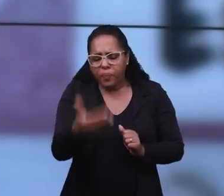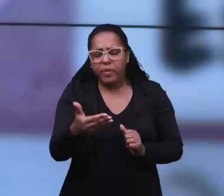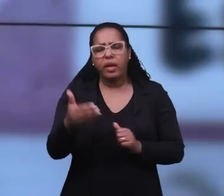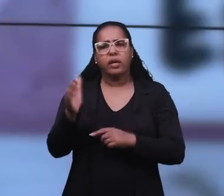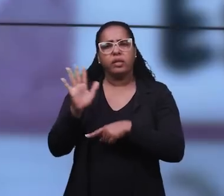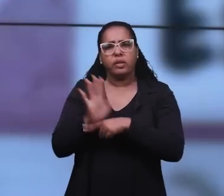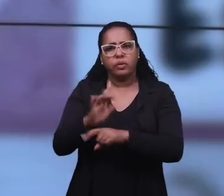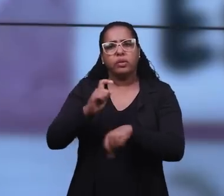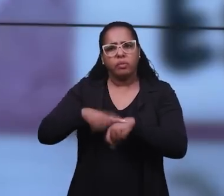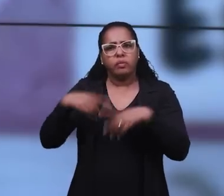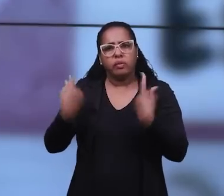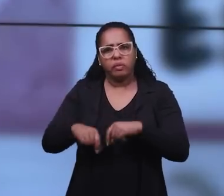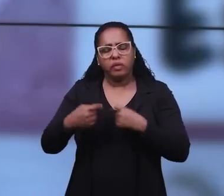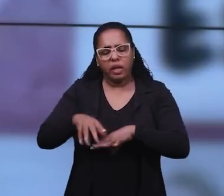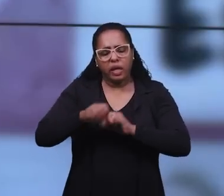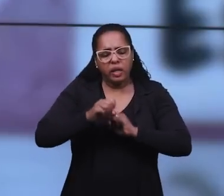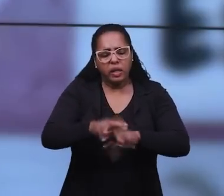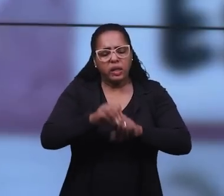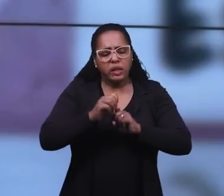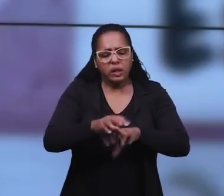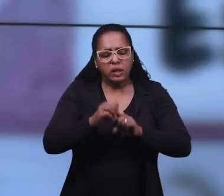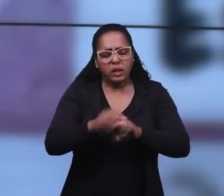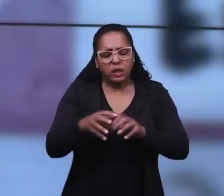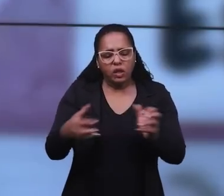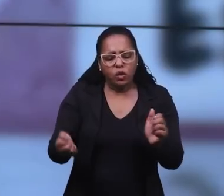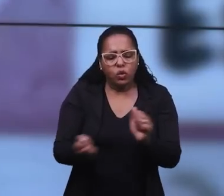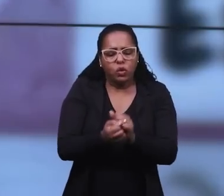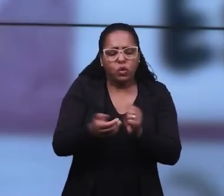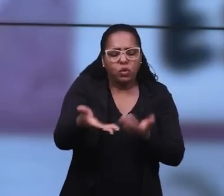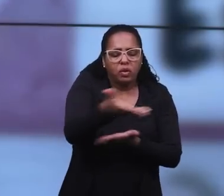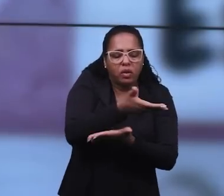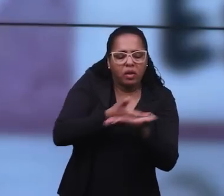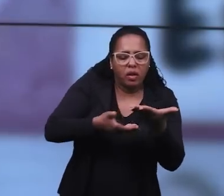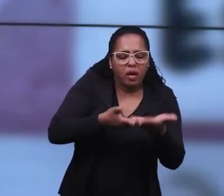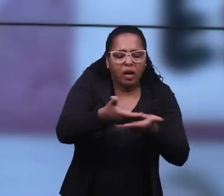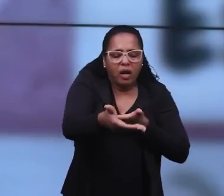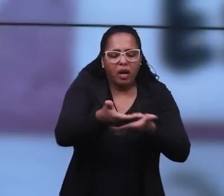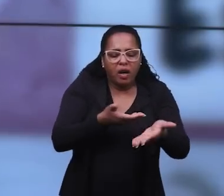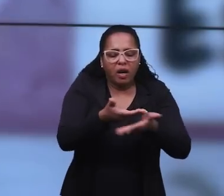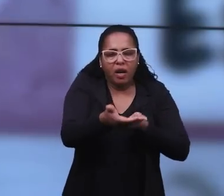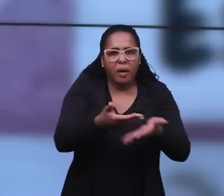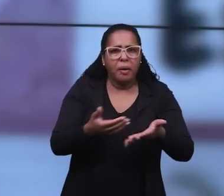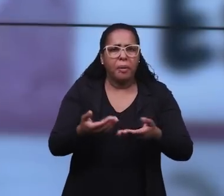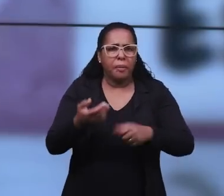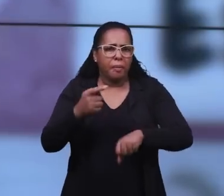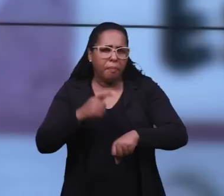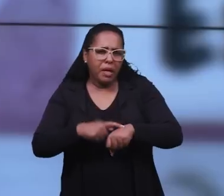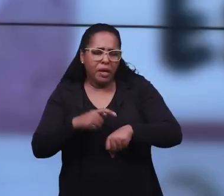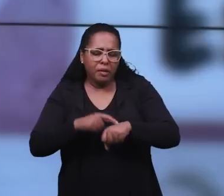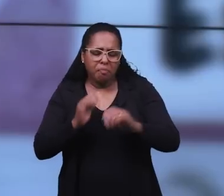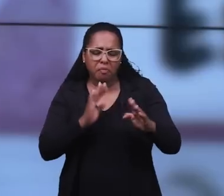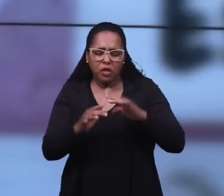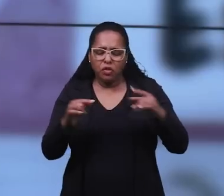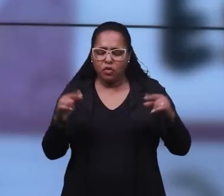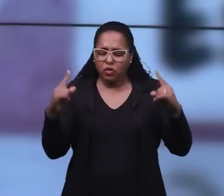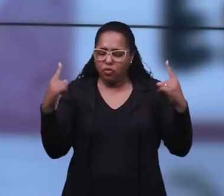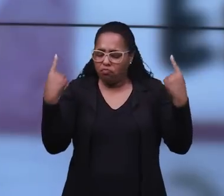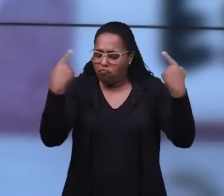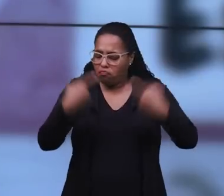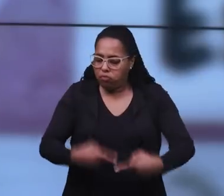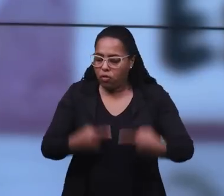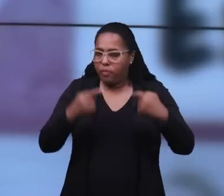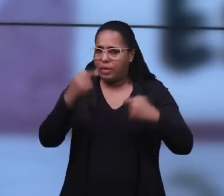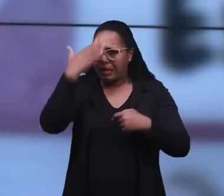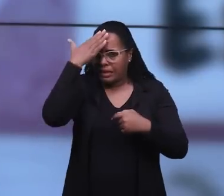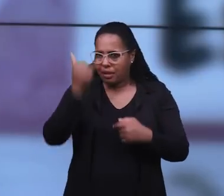peça ajuda quando precisarem, ensinem fazendo com eles, mesmo nas questões mais desafiadoras, seja o que